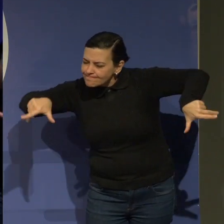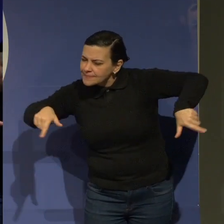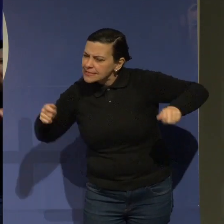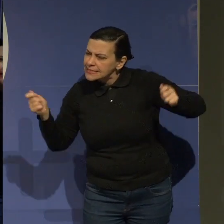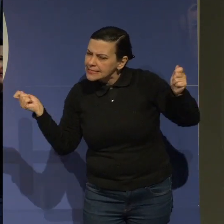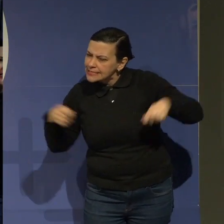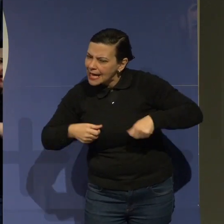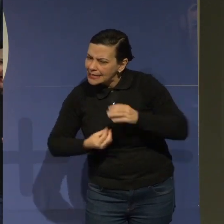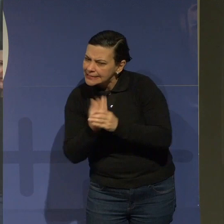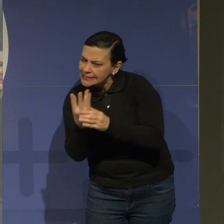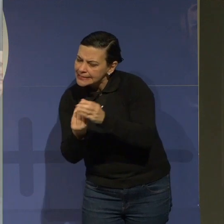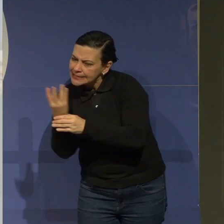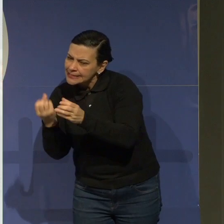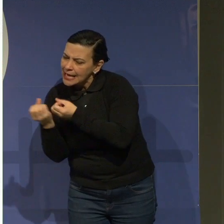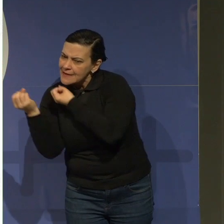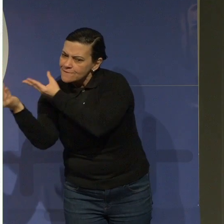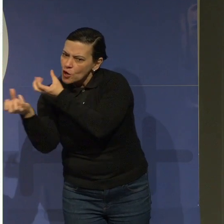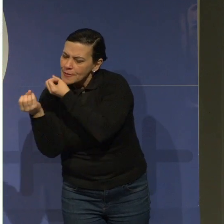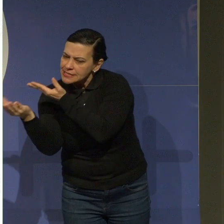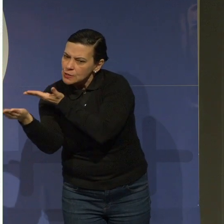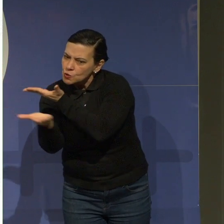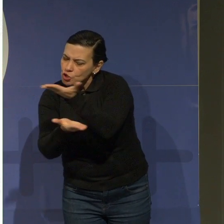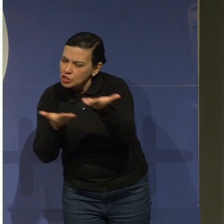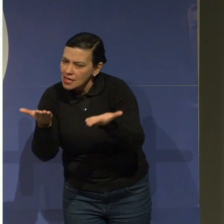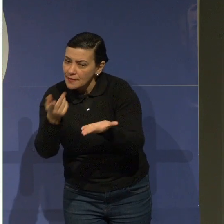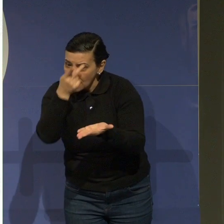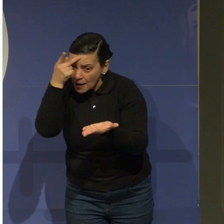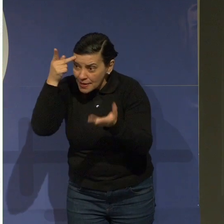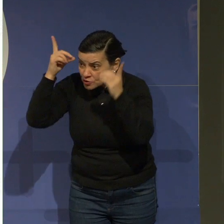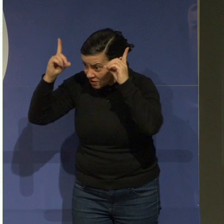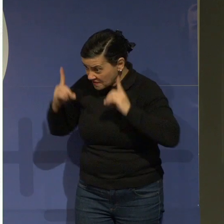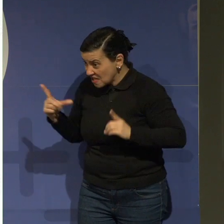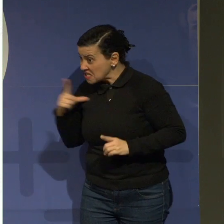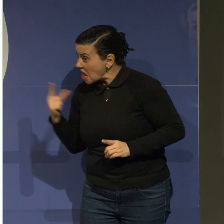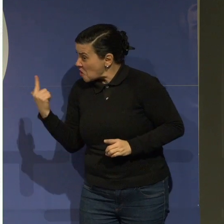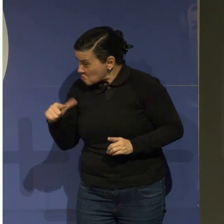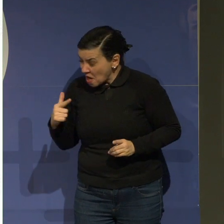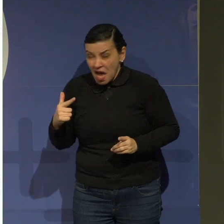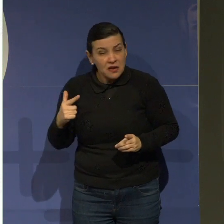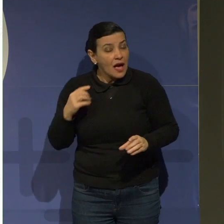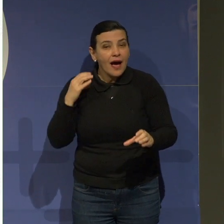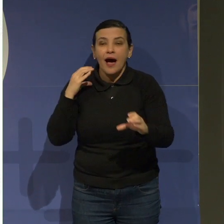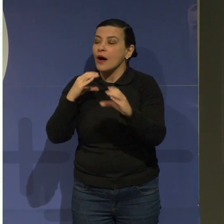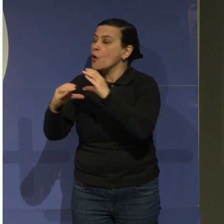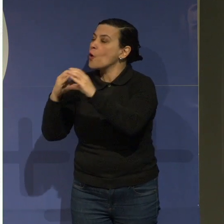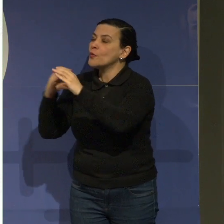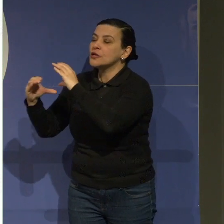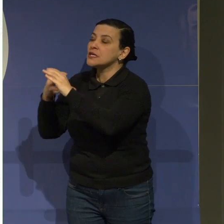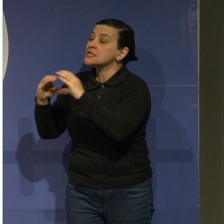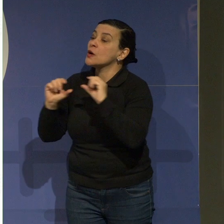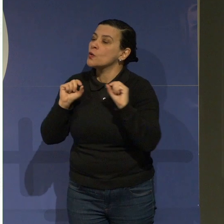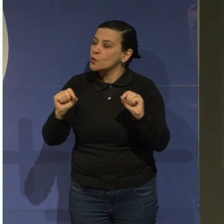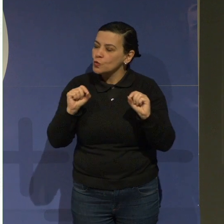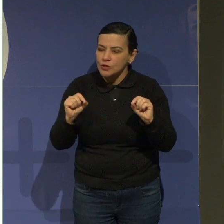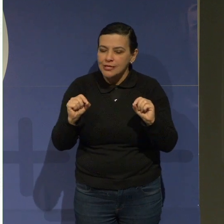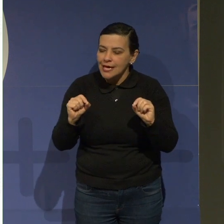e mostrar para todas as pessoas, com deficiência ou não, que a comunicação ela só tende a ser mais